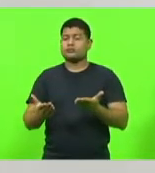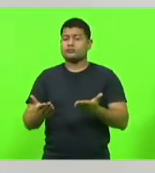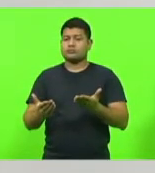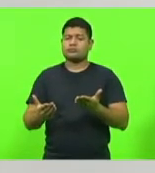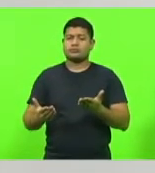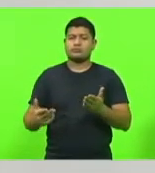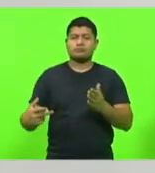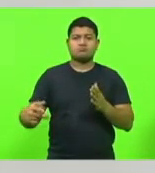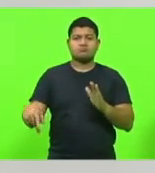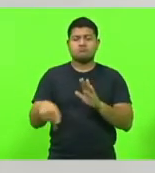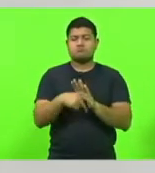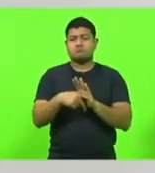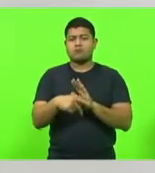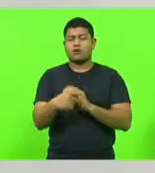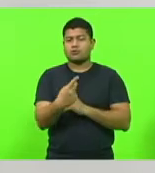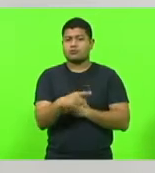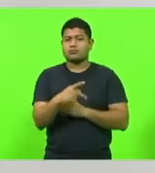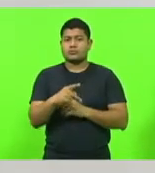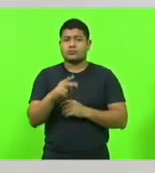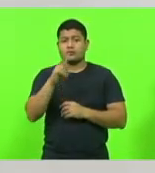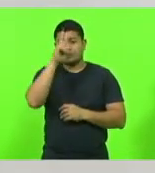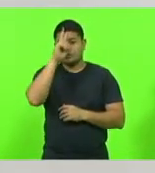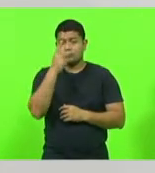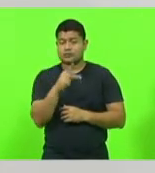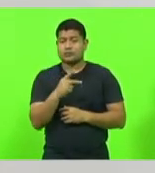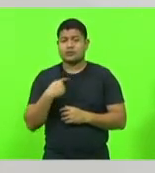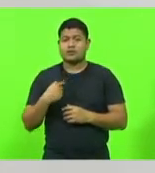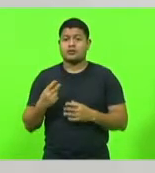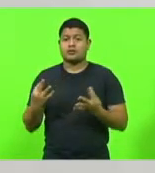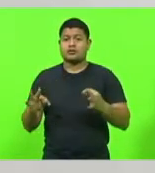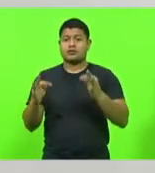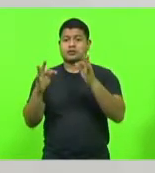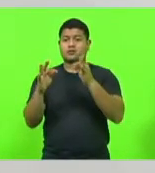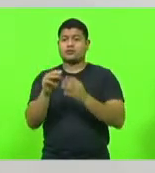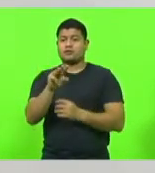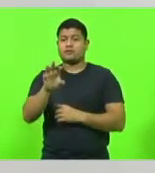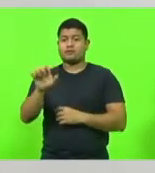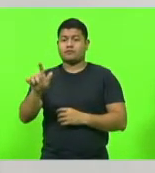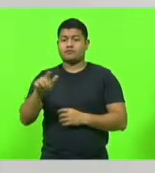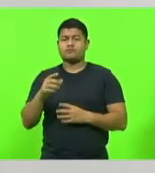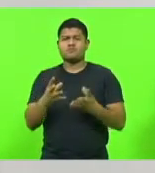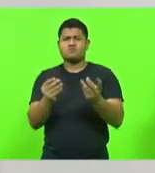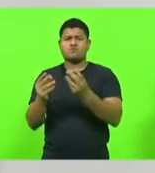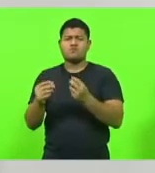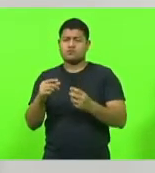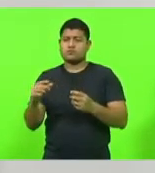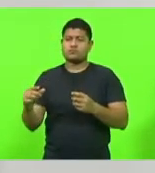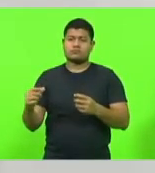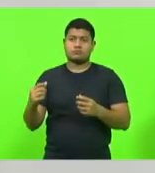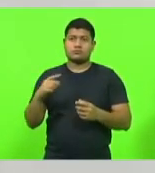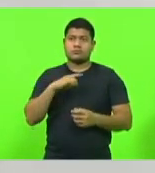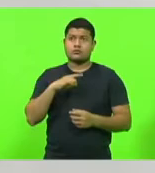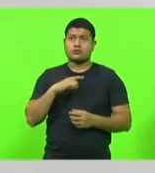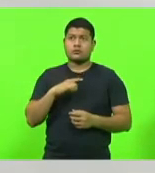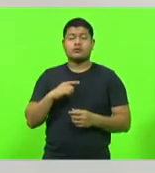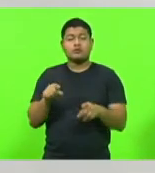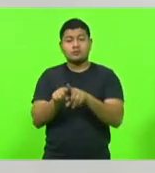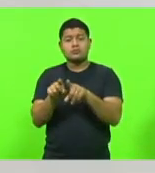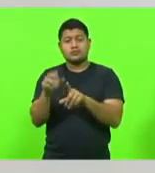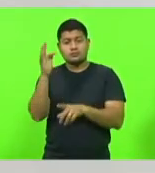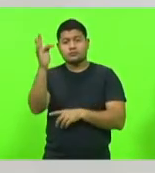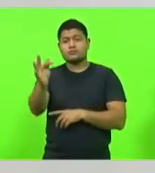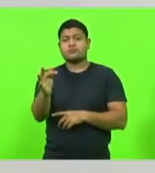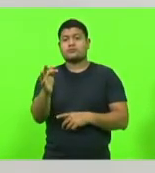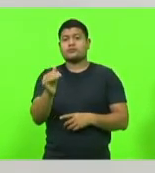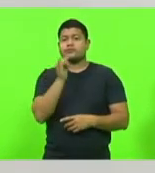A tecnologia da WEG está em muitas coisas do nosso dia a dia e estará em nosso futuro, nos